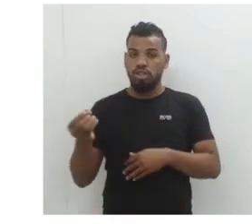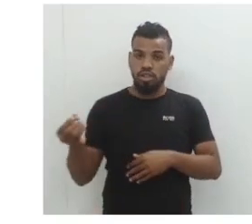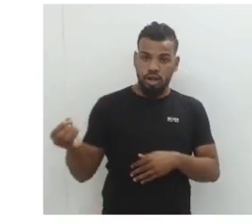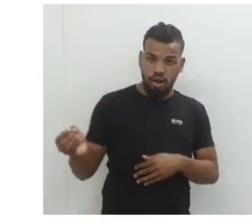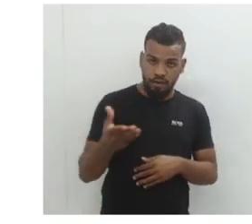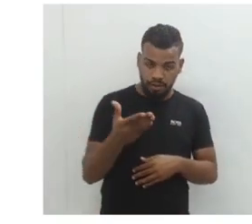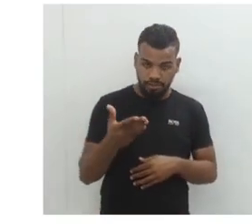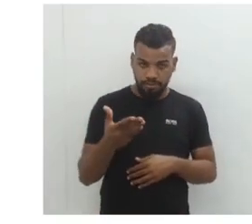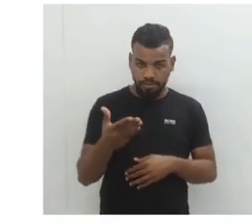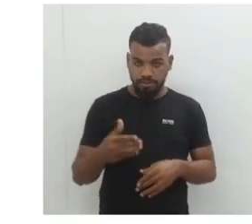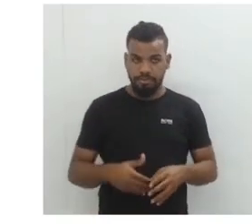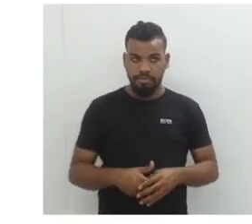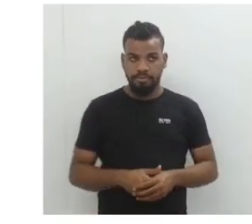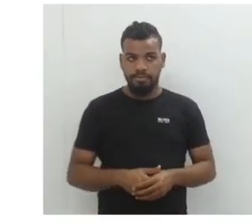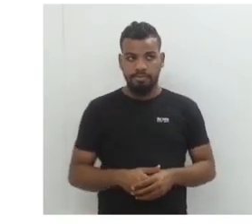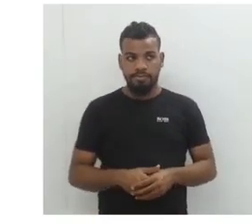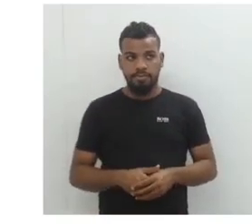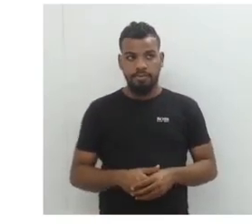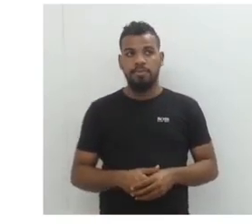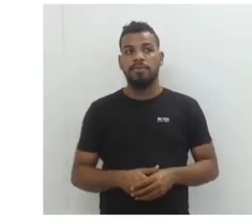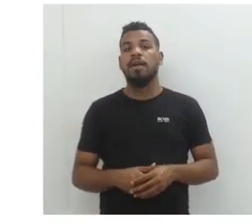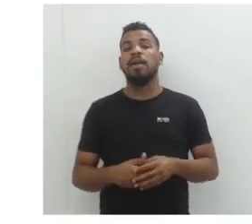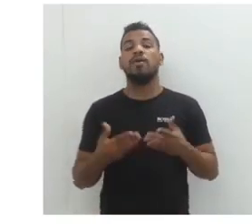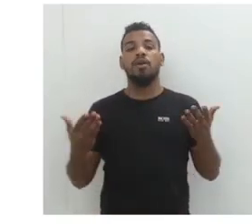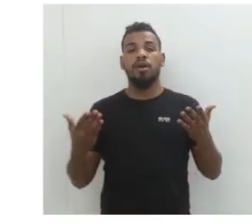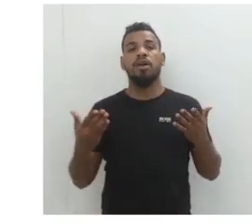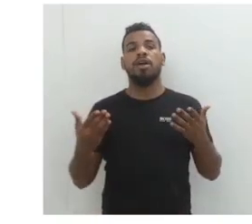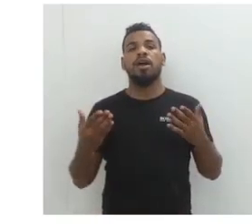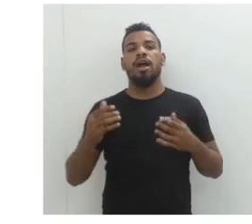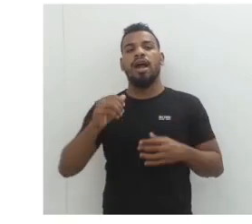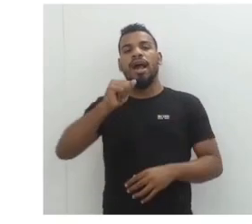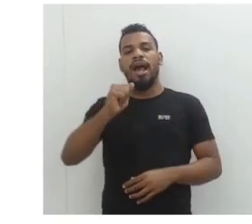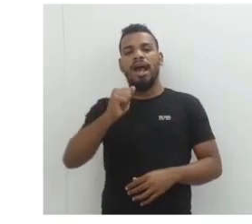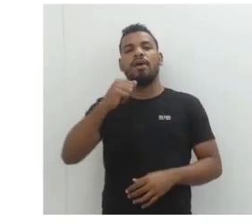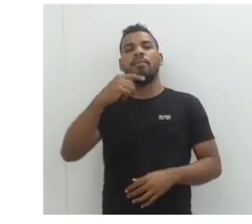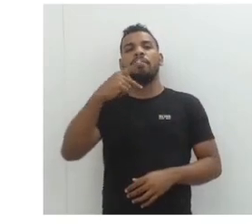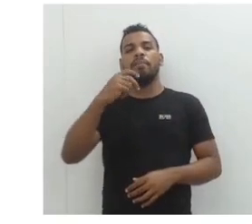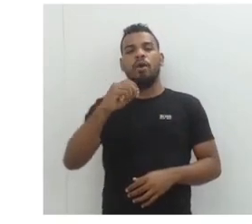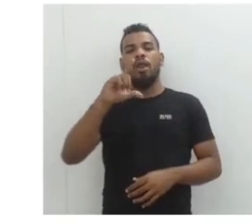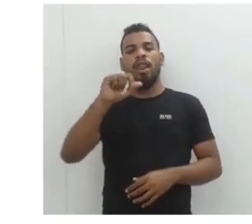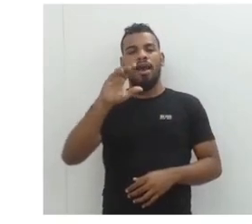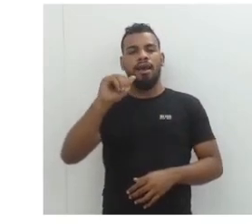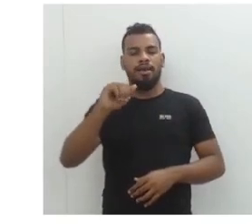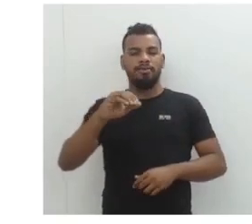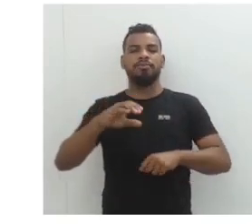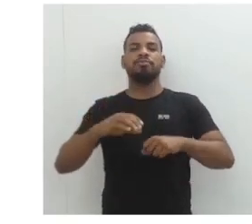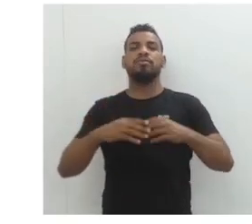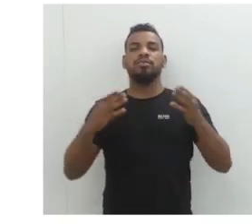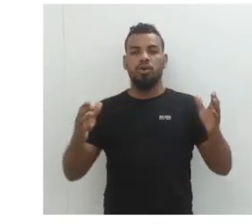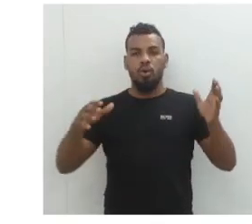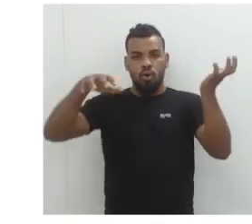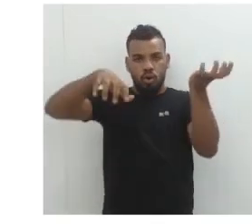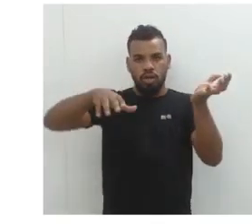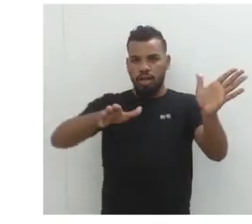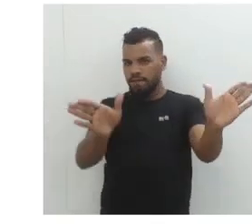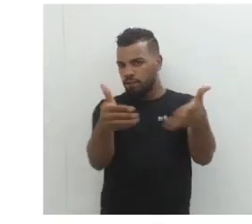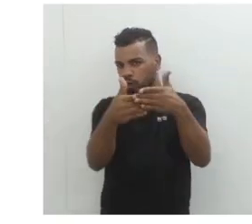Constituição, que foi denominada apolaca, e o Congresso é fechado.